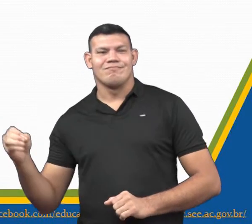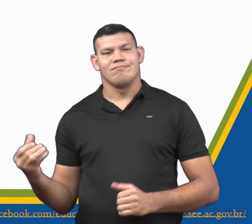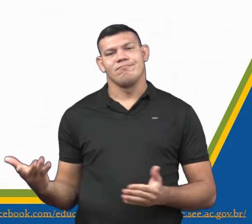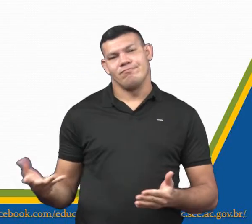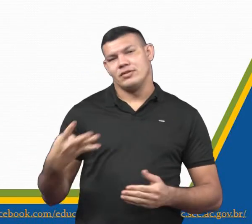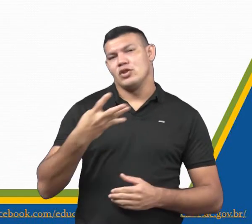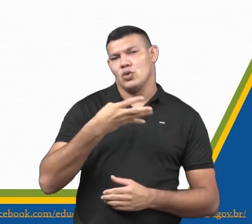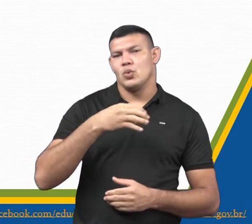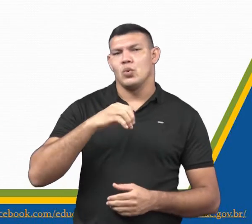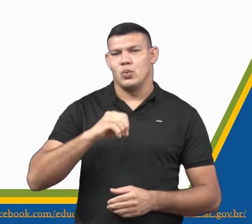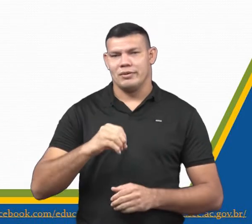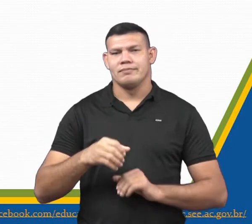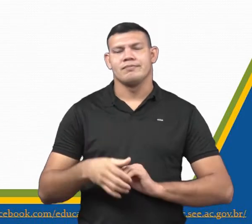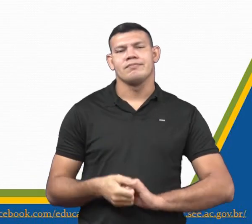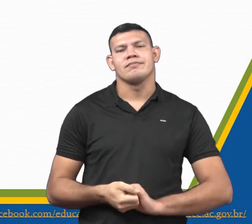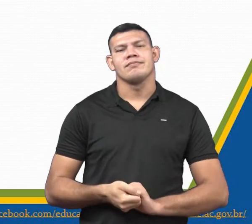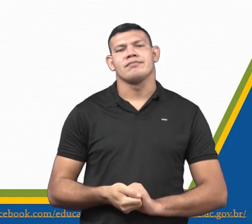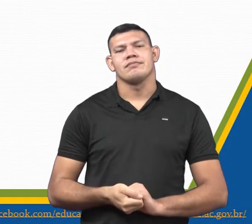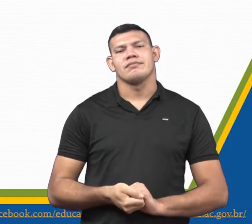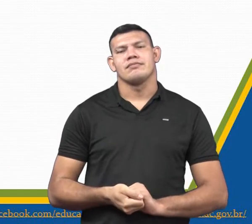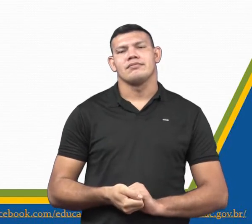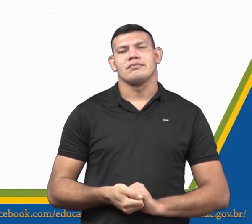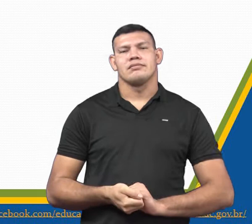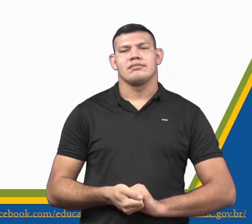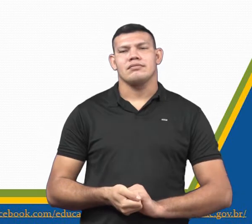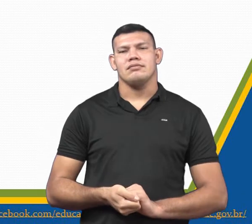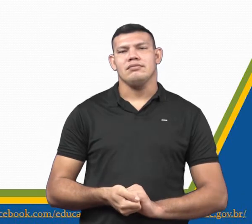vou ter 40 unidades.